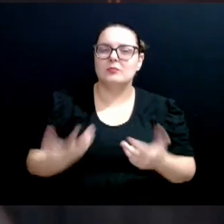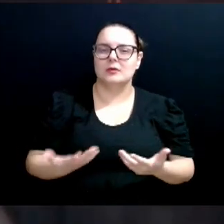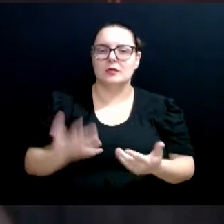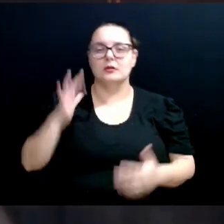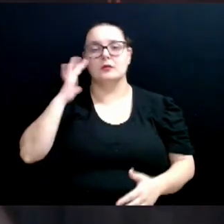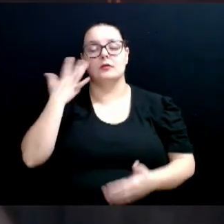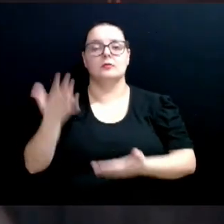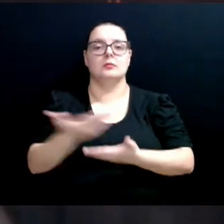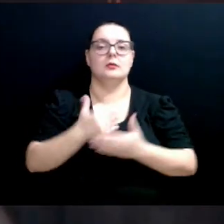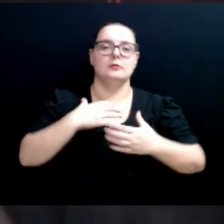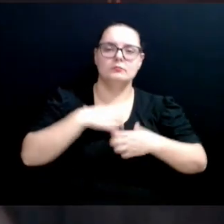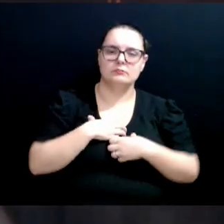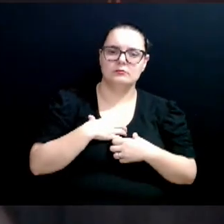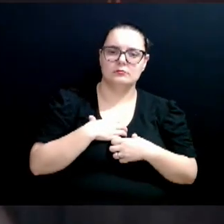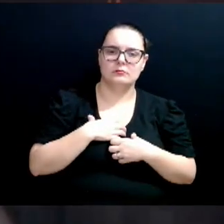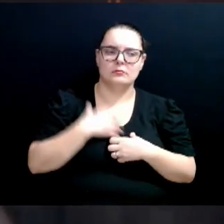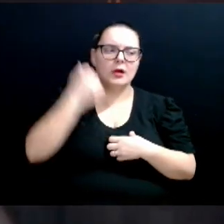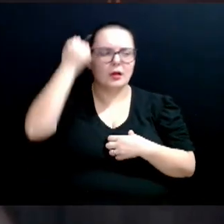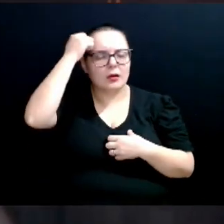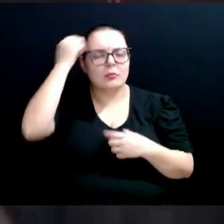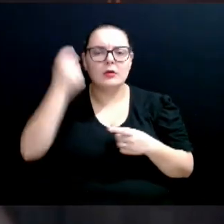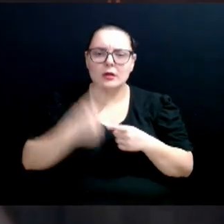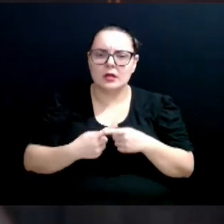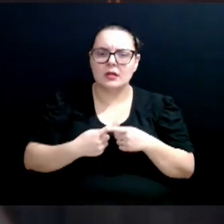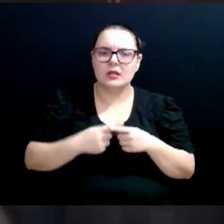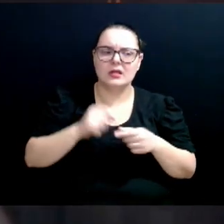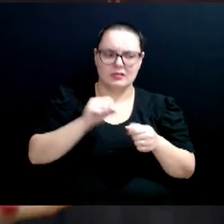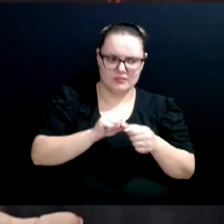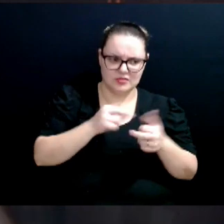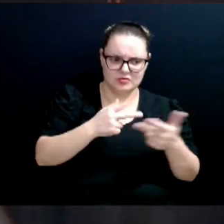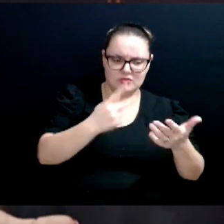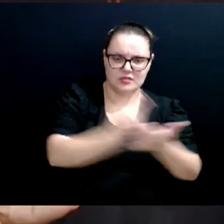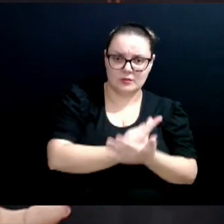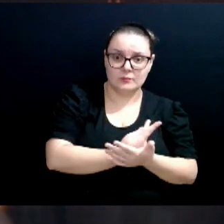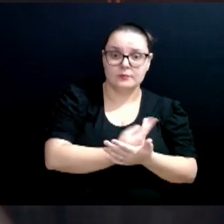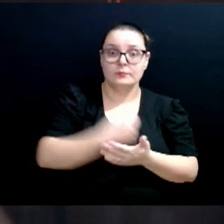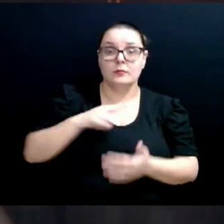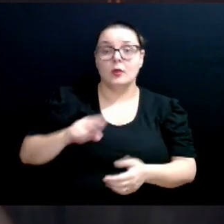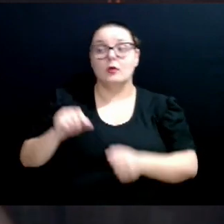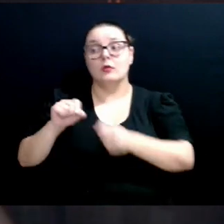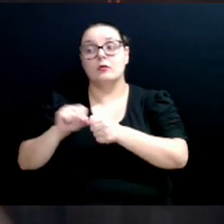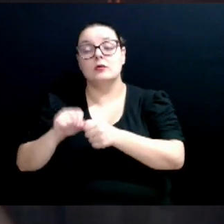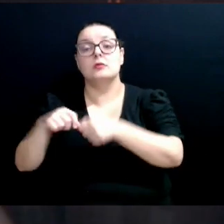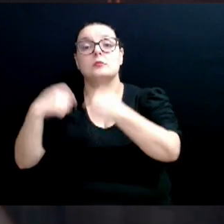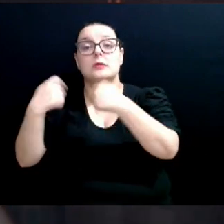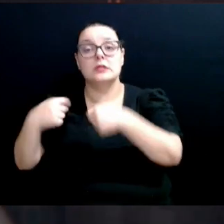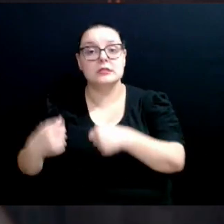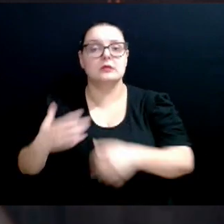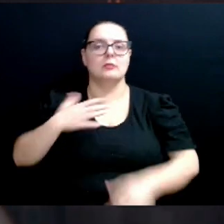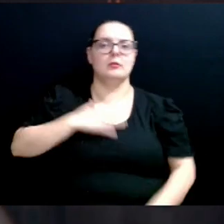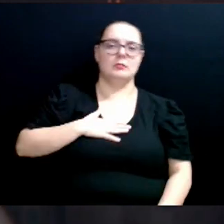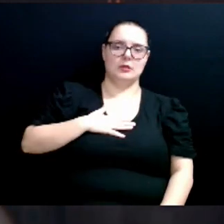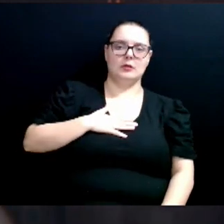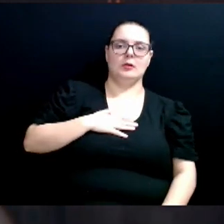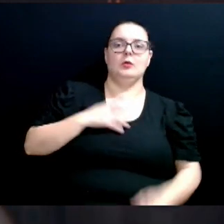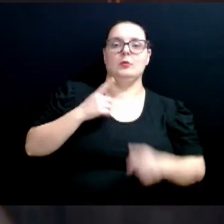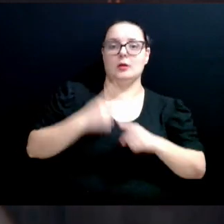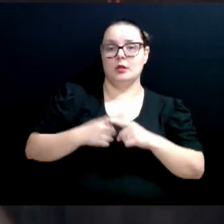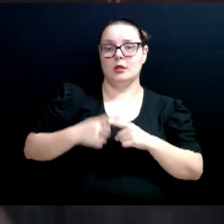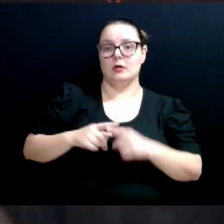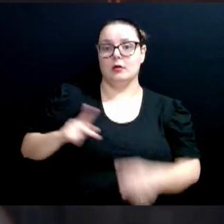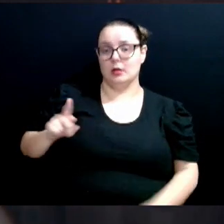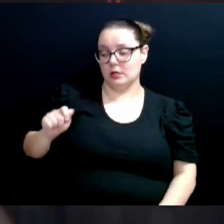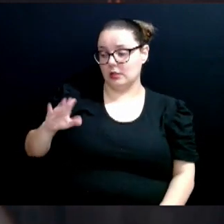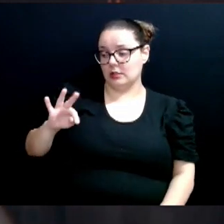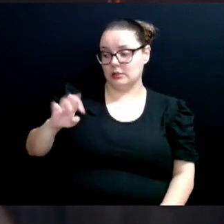mas culpada porque de fato eu fiz alguma coisa errada ou eu fiz aquilo que era necessário fazer. Porque, como a Catarine disse anteriormente, a